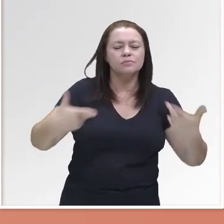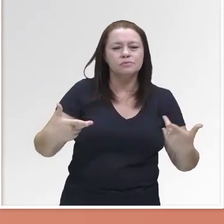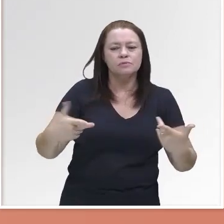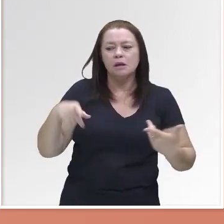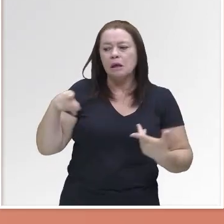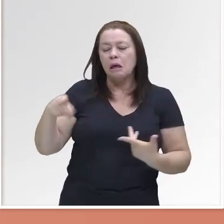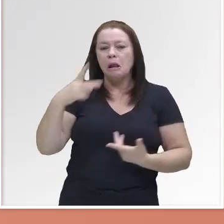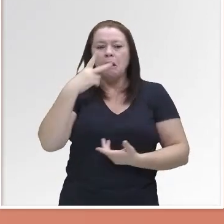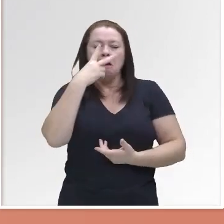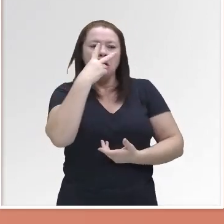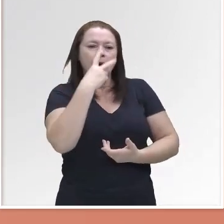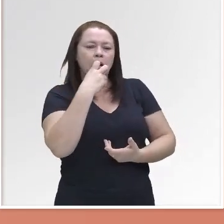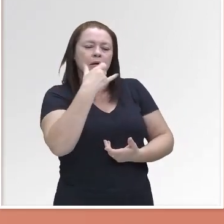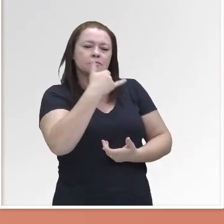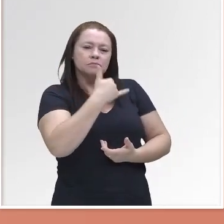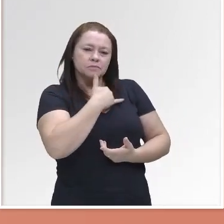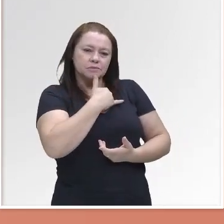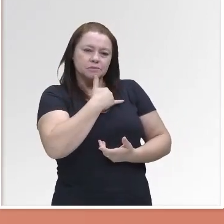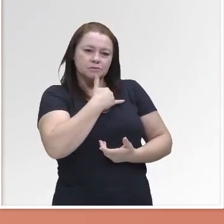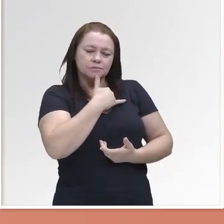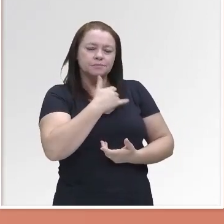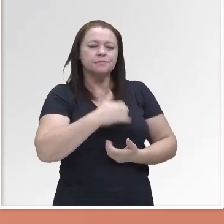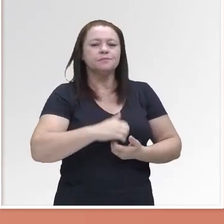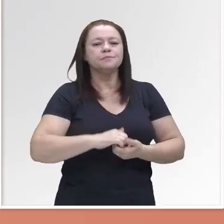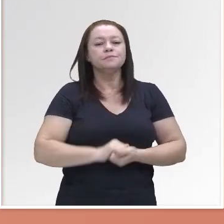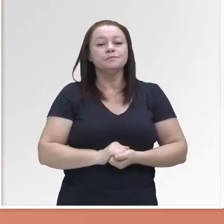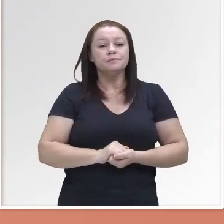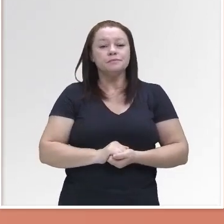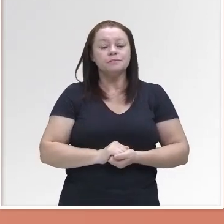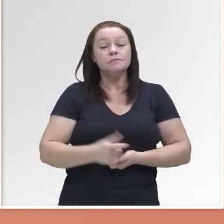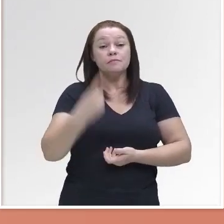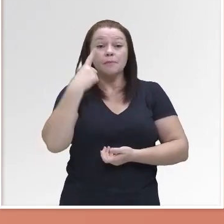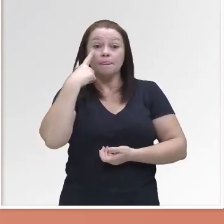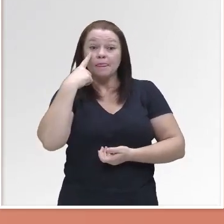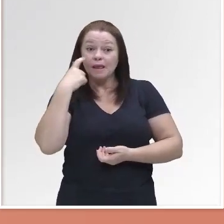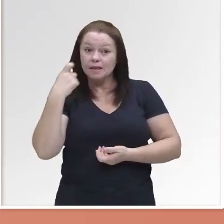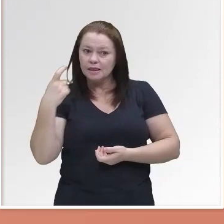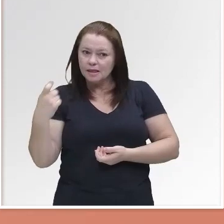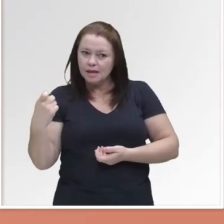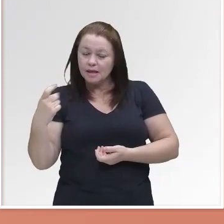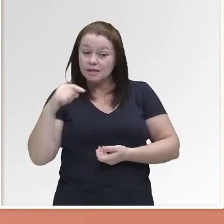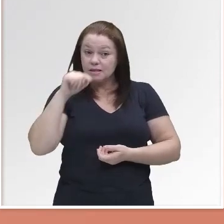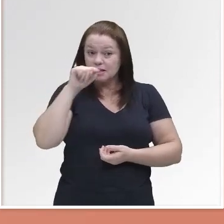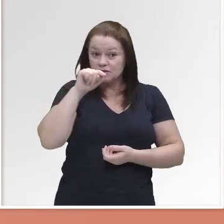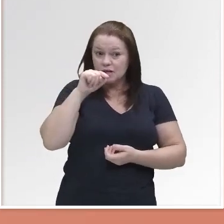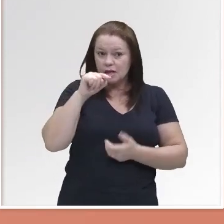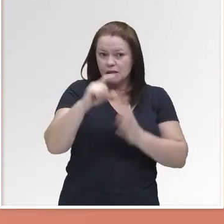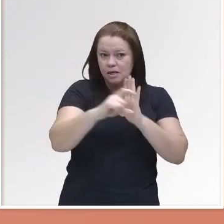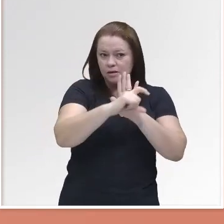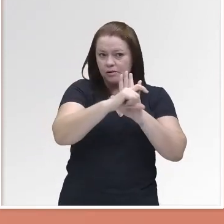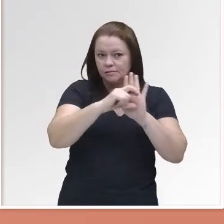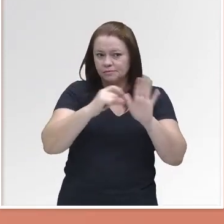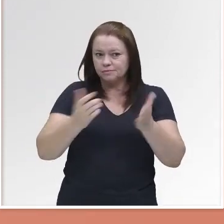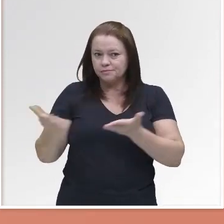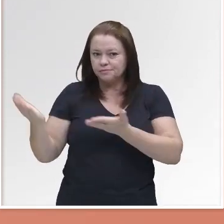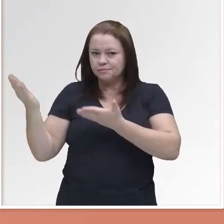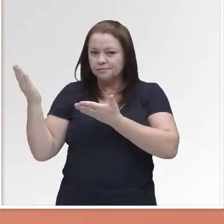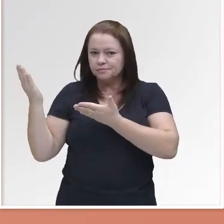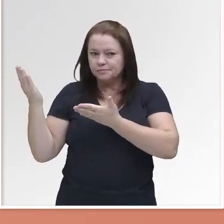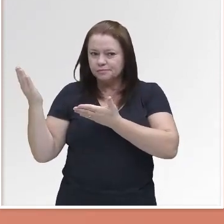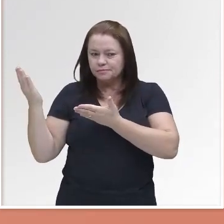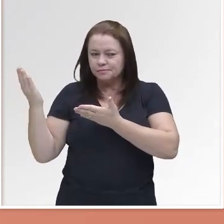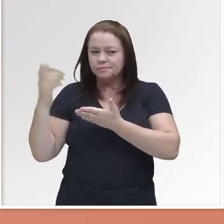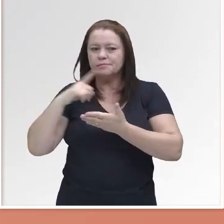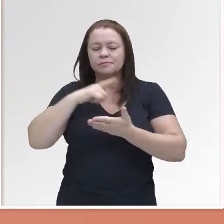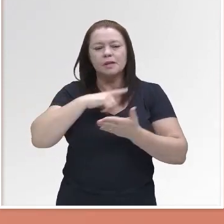desconsolada. É interessante que aqui também dá sequência quando